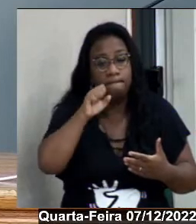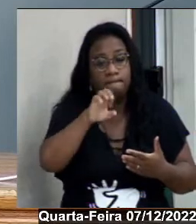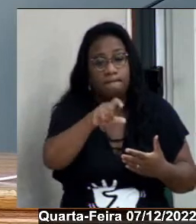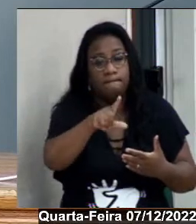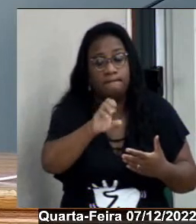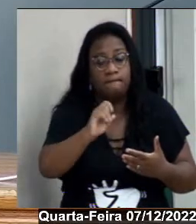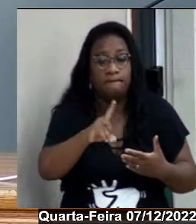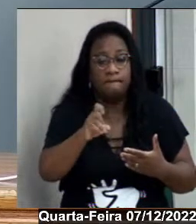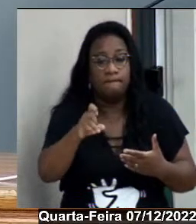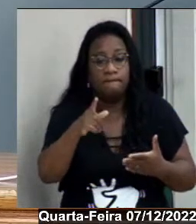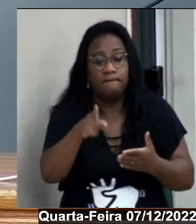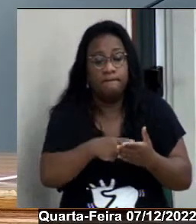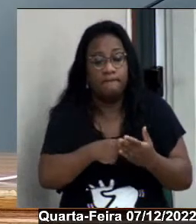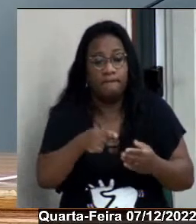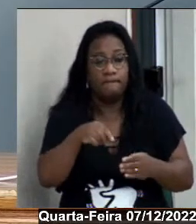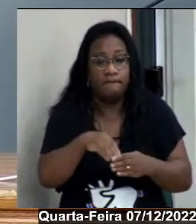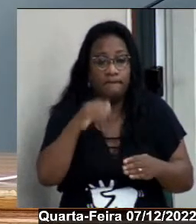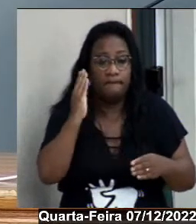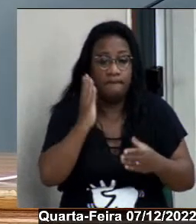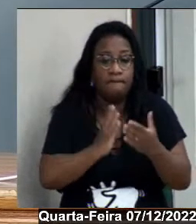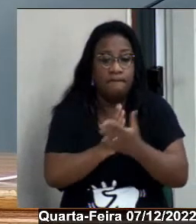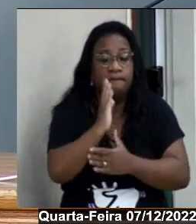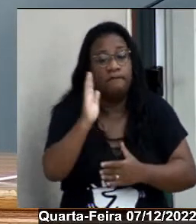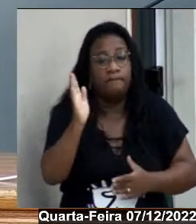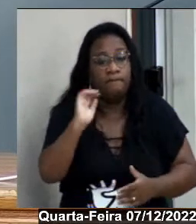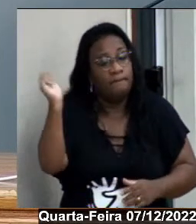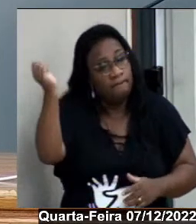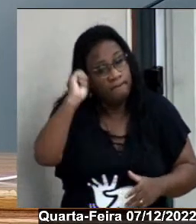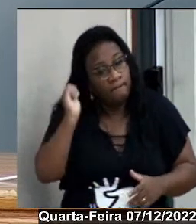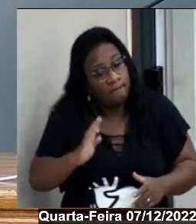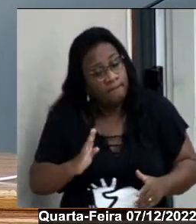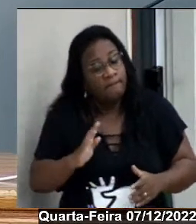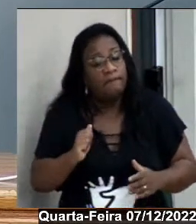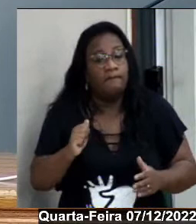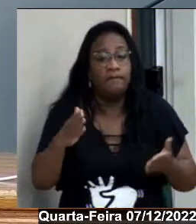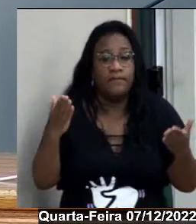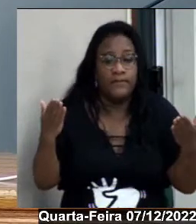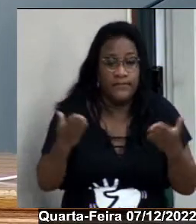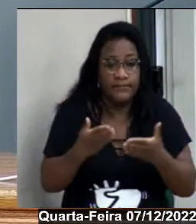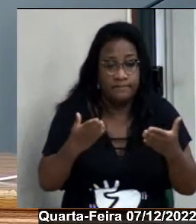havendo discussão, foi a votação aprovada por 3 votos favoráveis, ausência dos vereadores